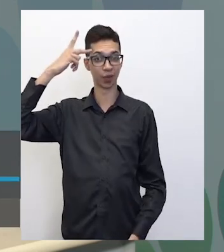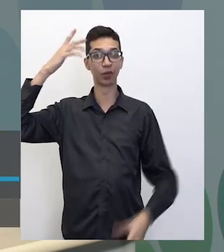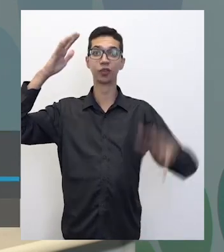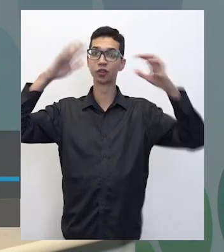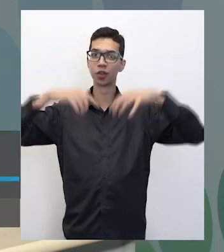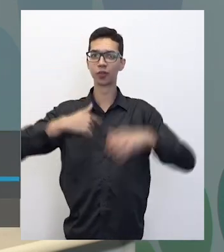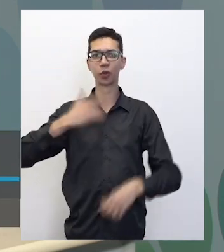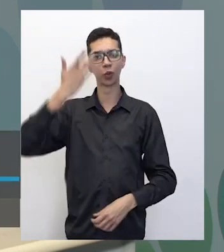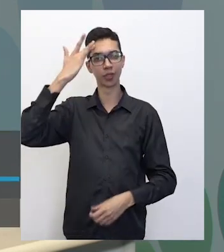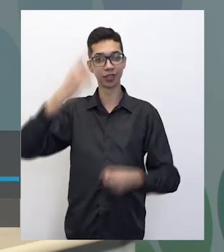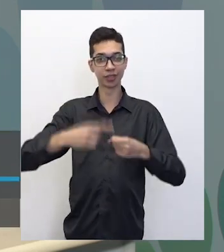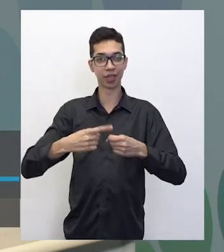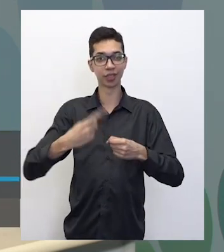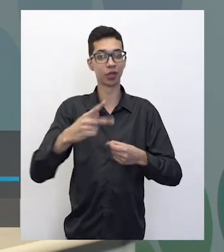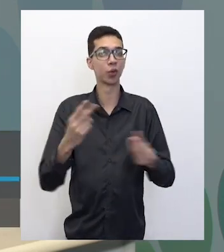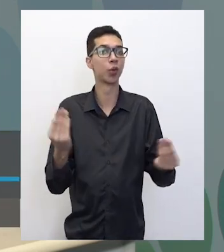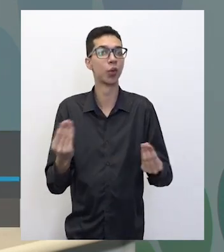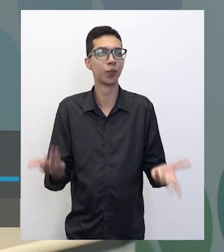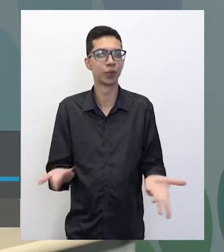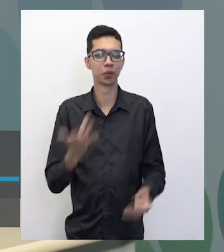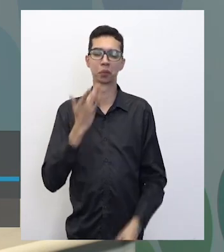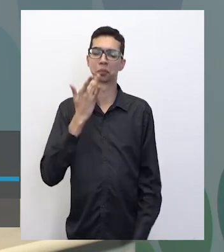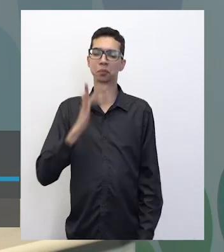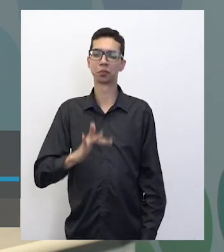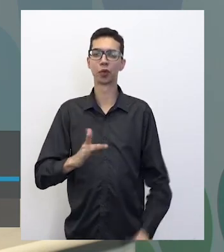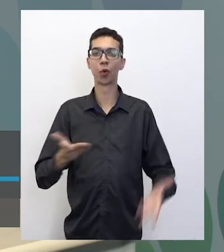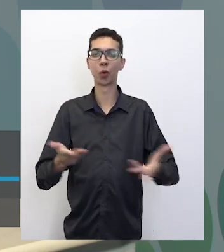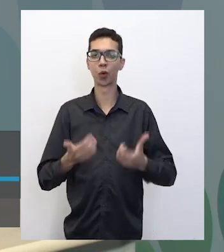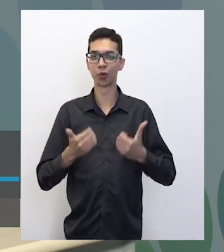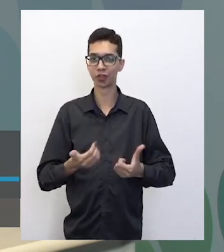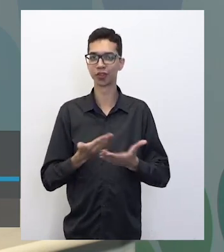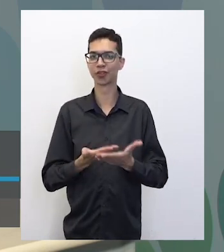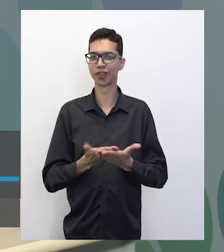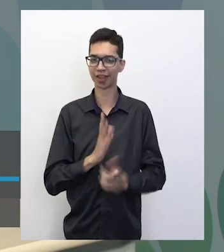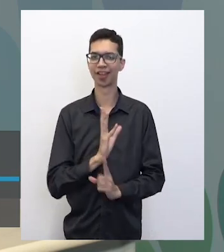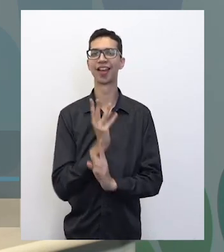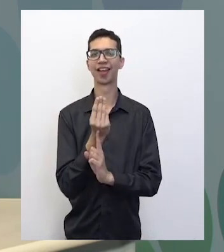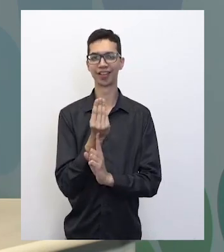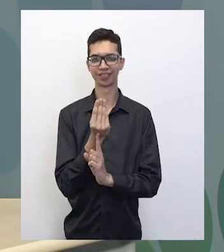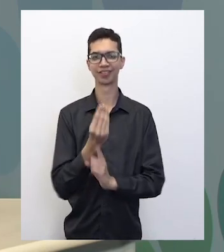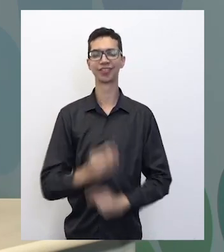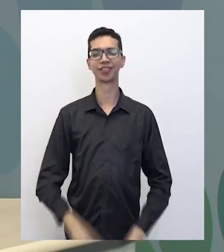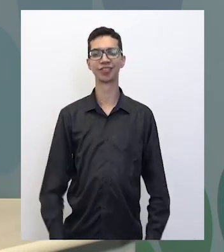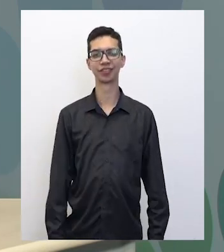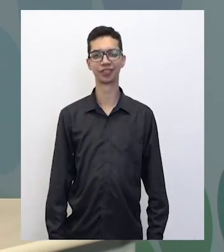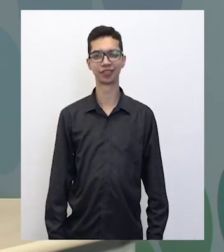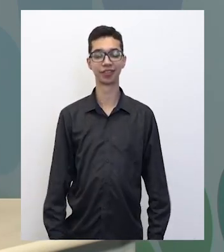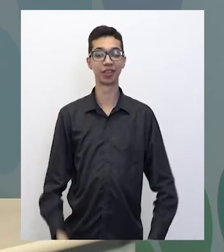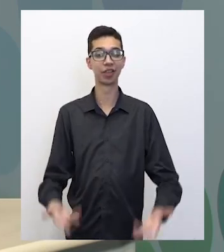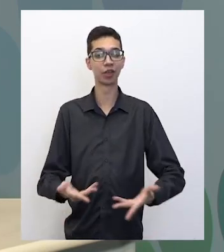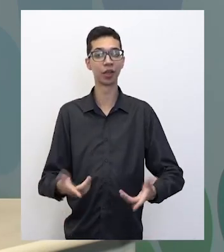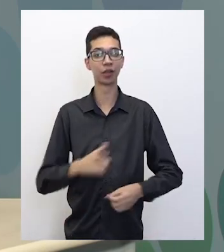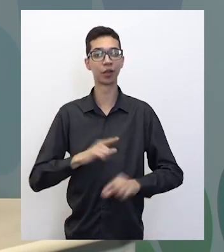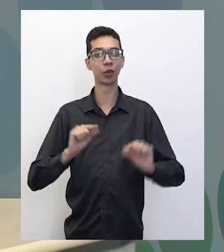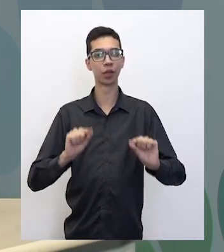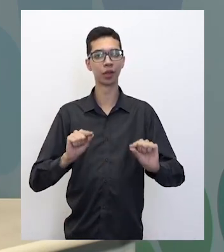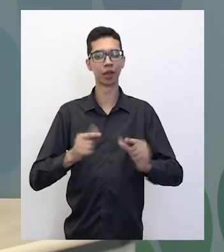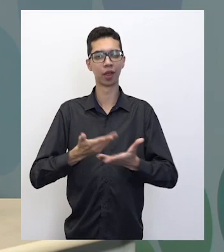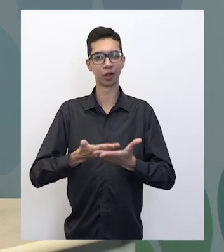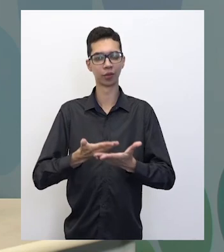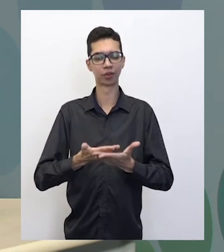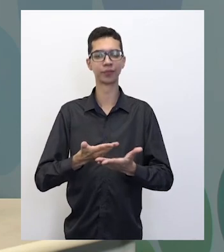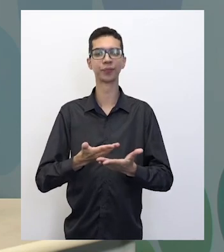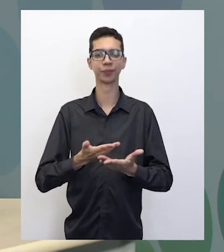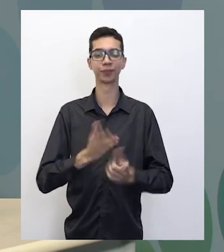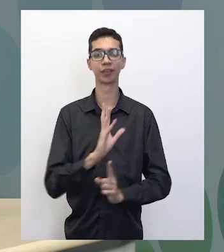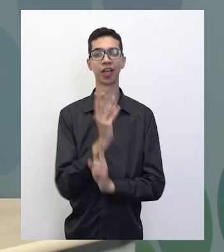não sei aí na sua cidade como é que tá. Hoje tá bom para estudar arte. E hoje nós teremos uma aula de intervenção em arte, projetos poéticos